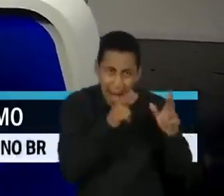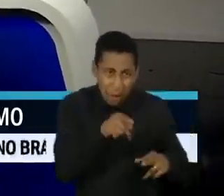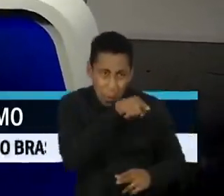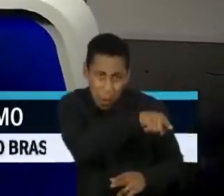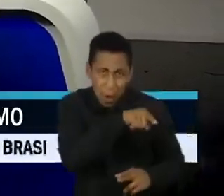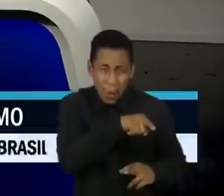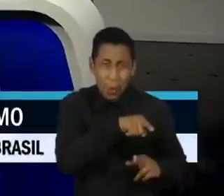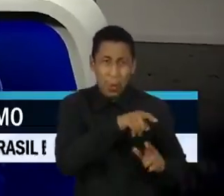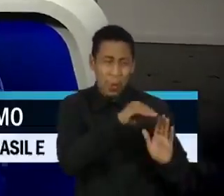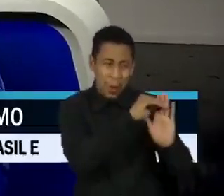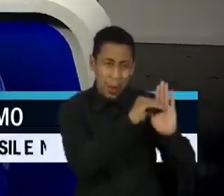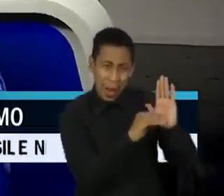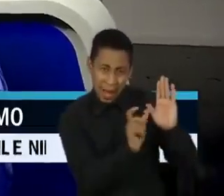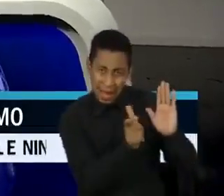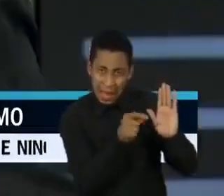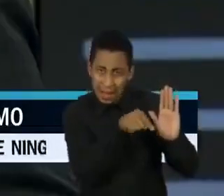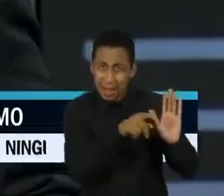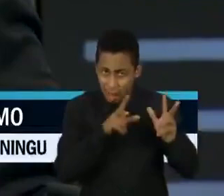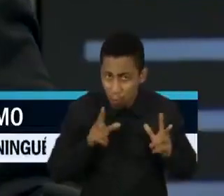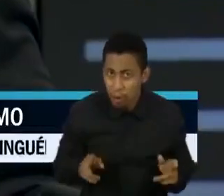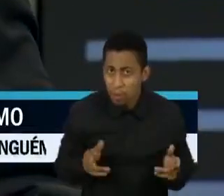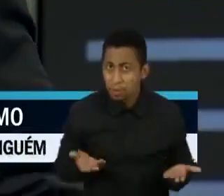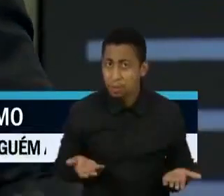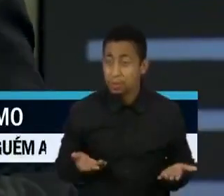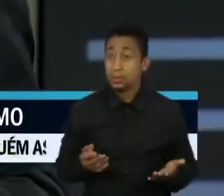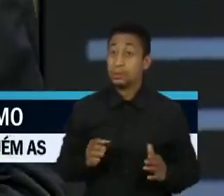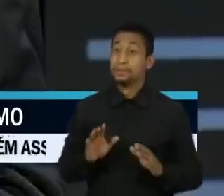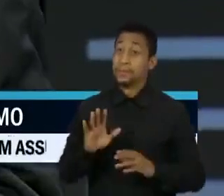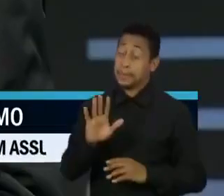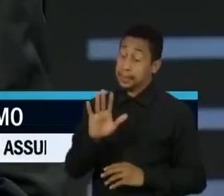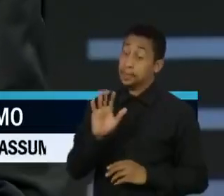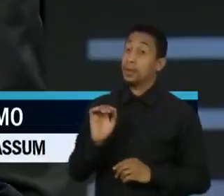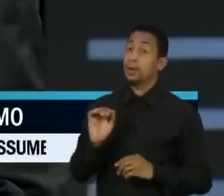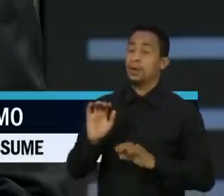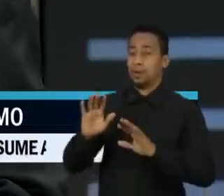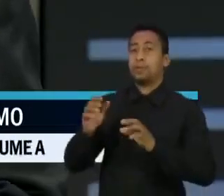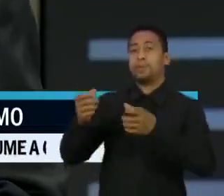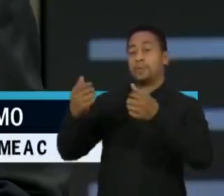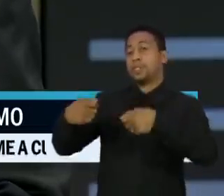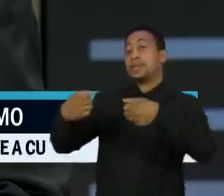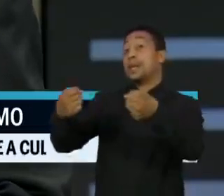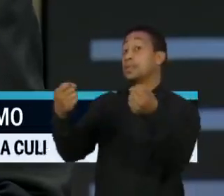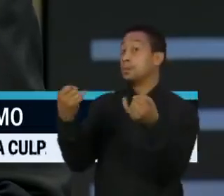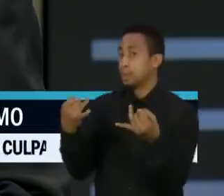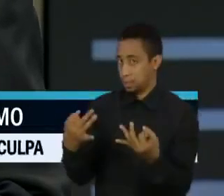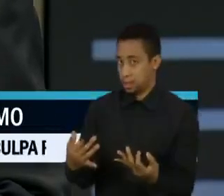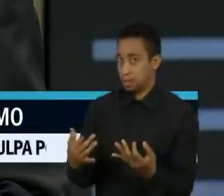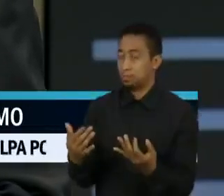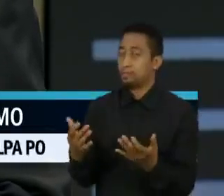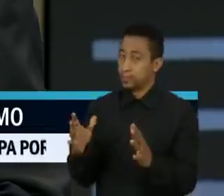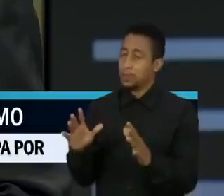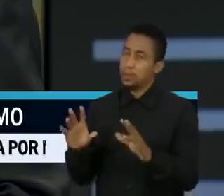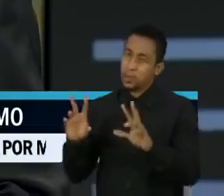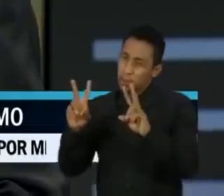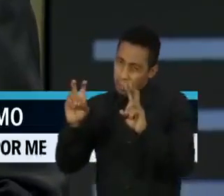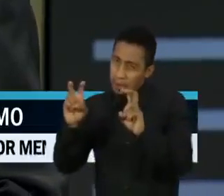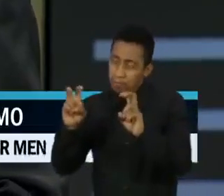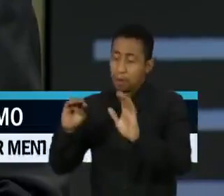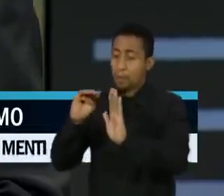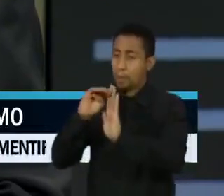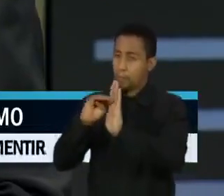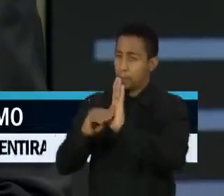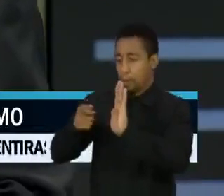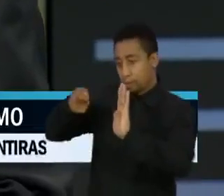Talibã? Olha, é assim, primeiro acho que a gente tem que deixar claro que a expressão fundamentalismo no estudo de história das